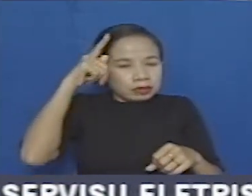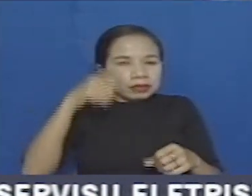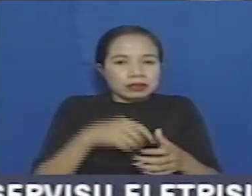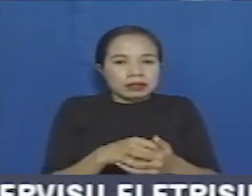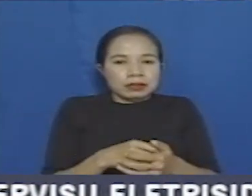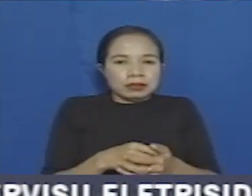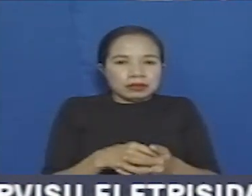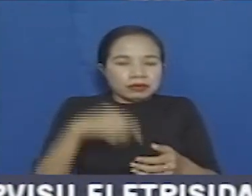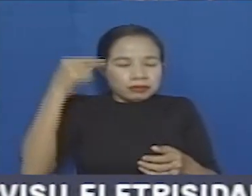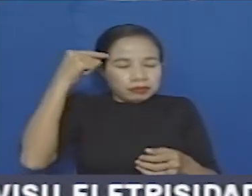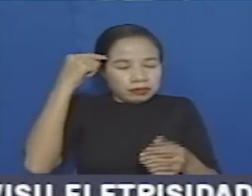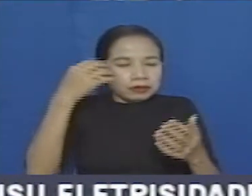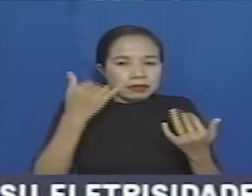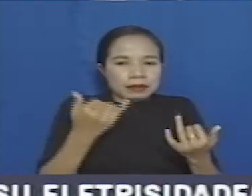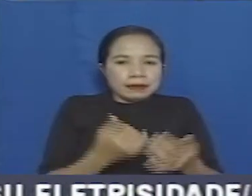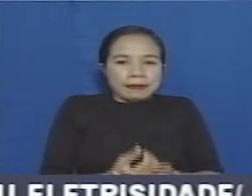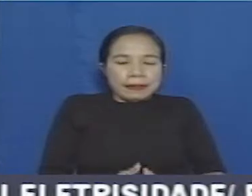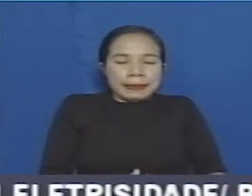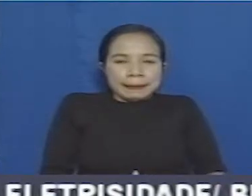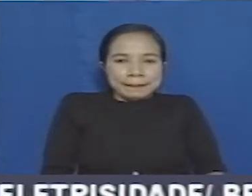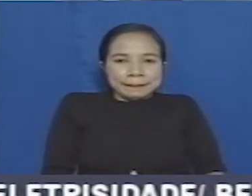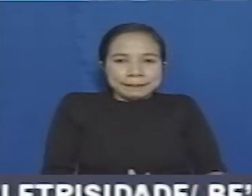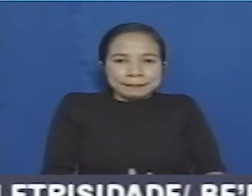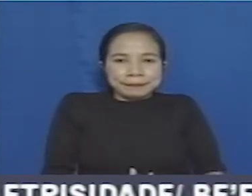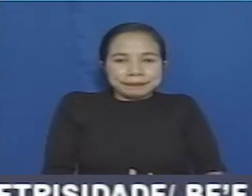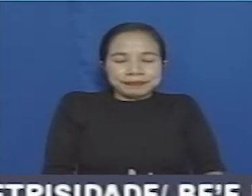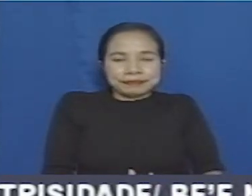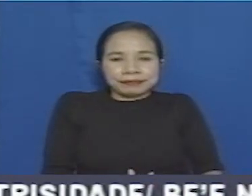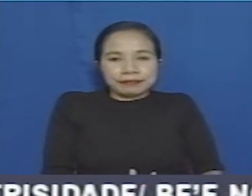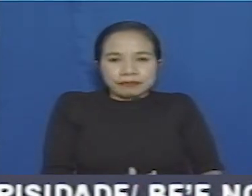brilhante do governo Nianné. João Guterres, Júlio de Jesus, Bairro Tateli.